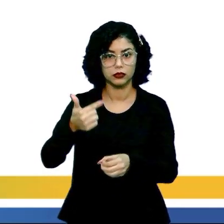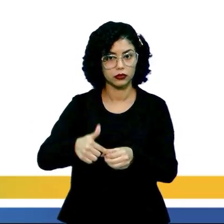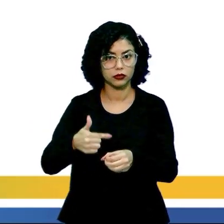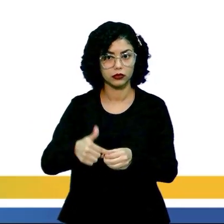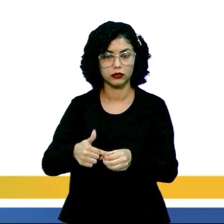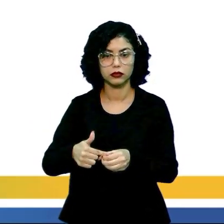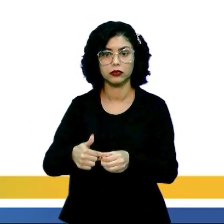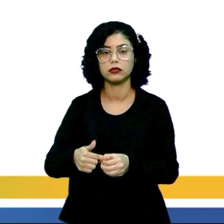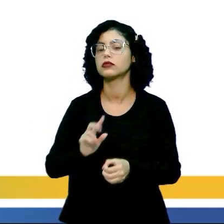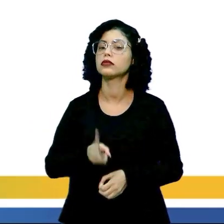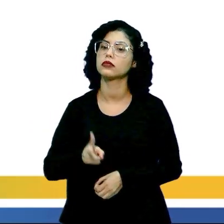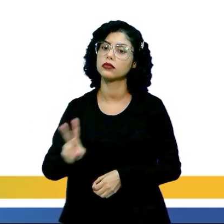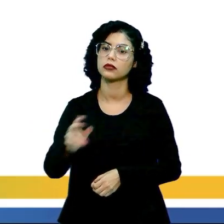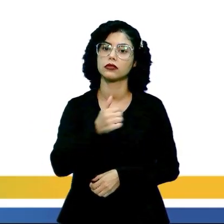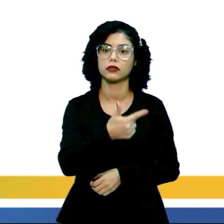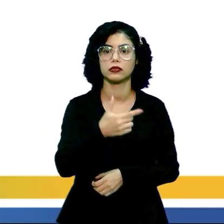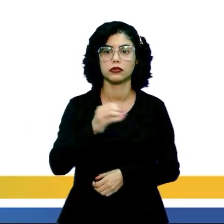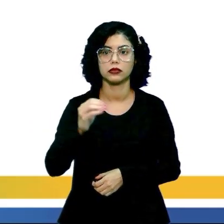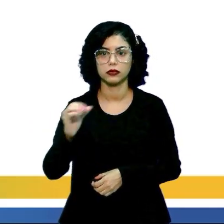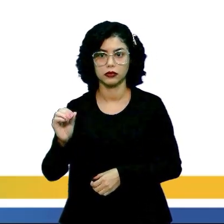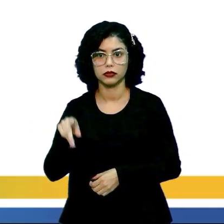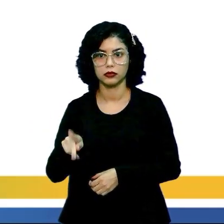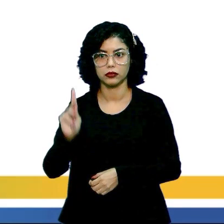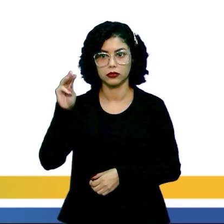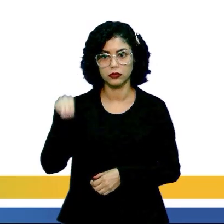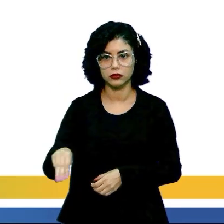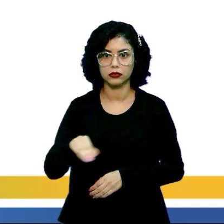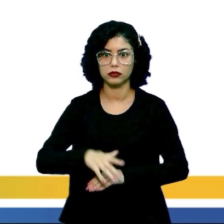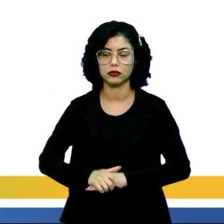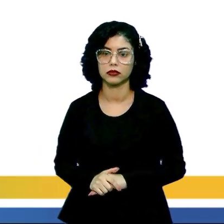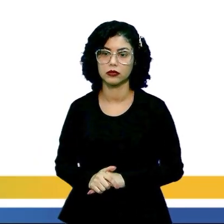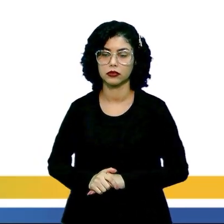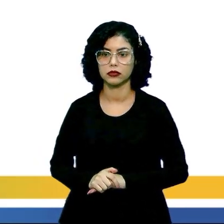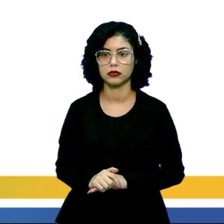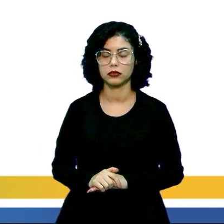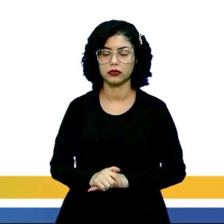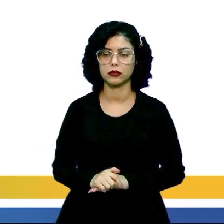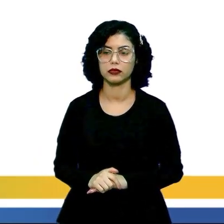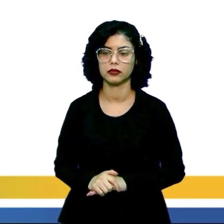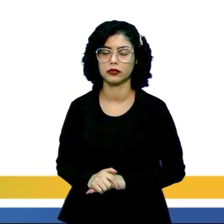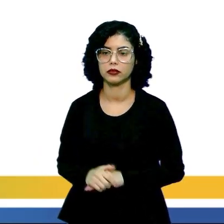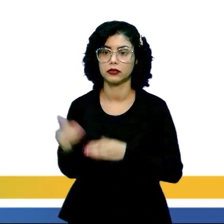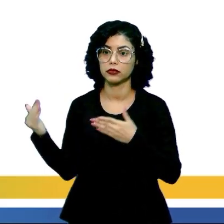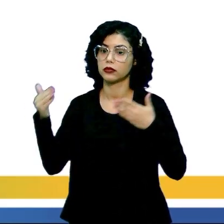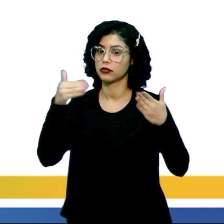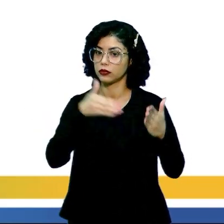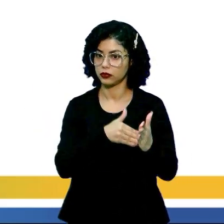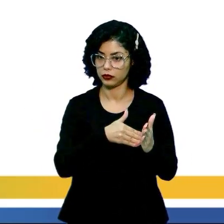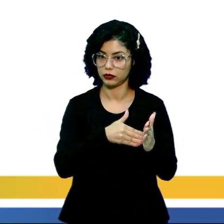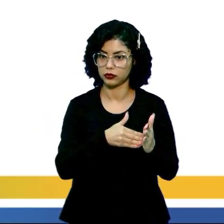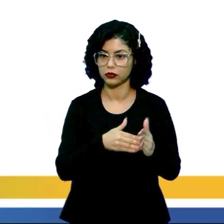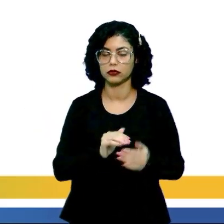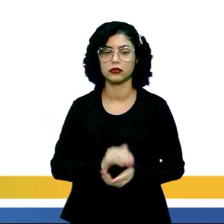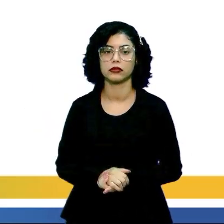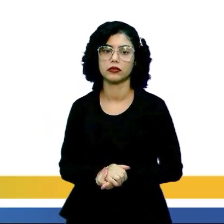também combustível suficiente para se deslocar por 200 km no seu